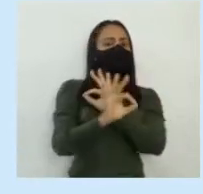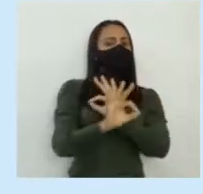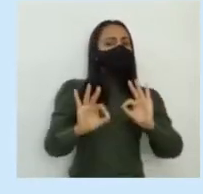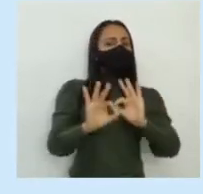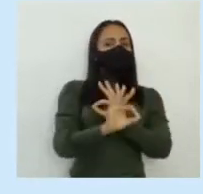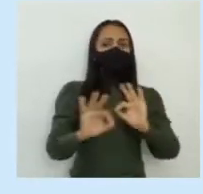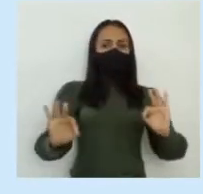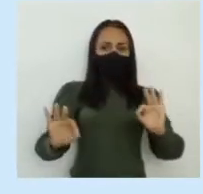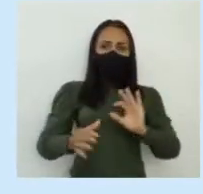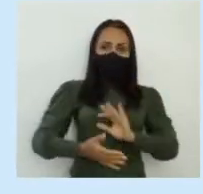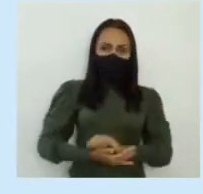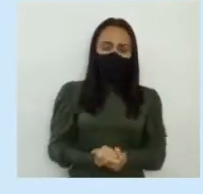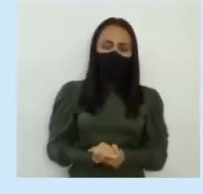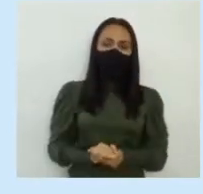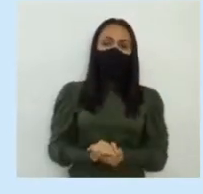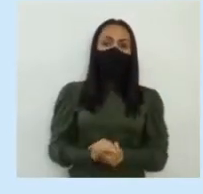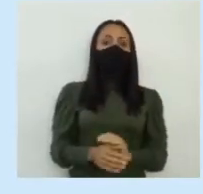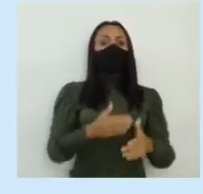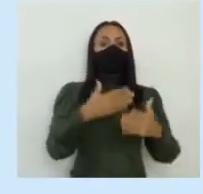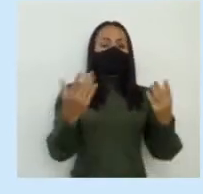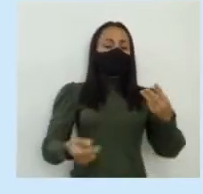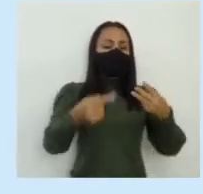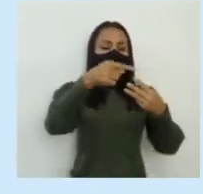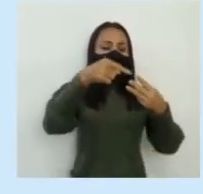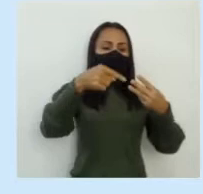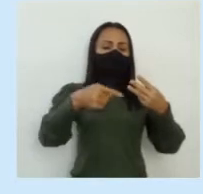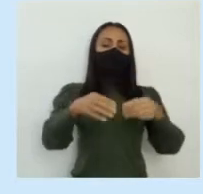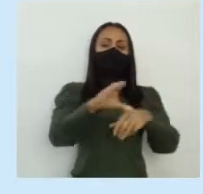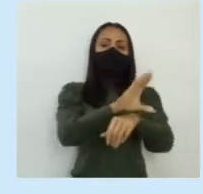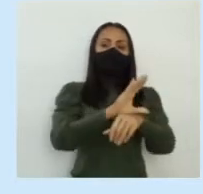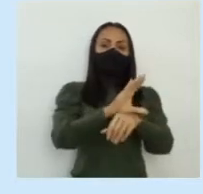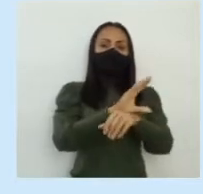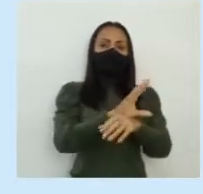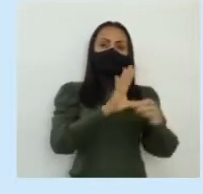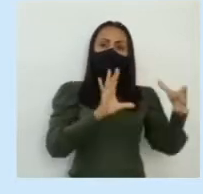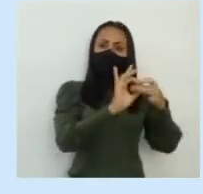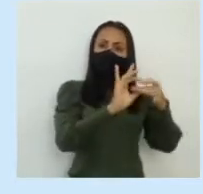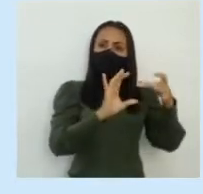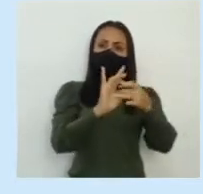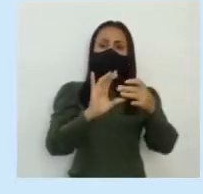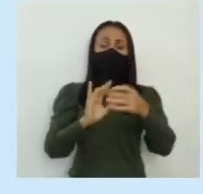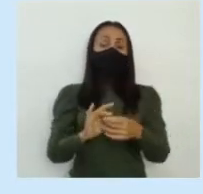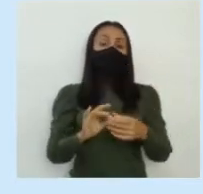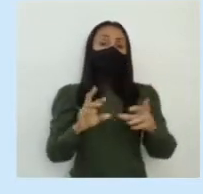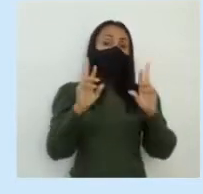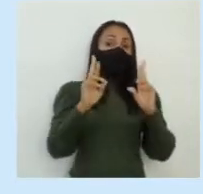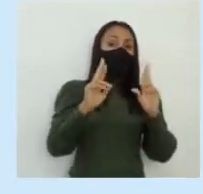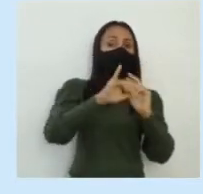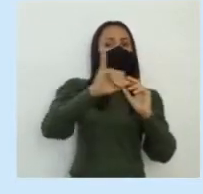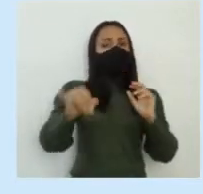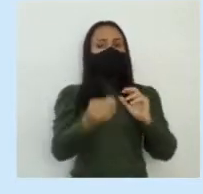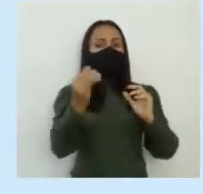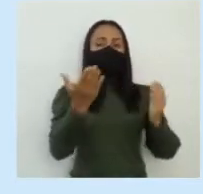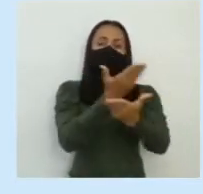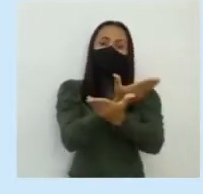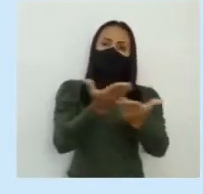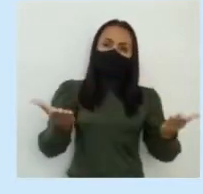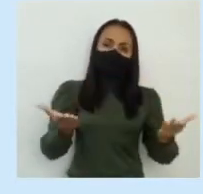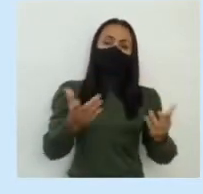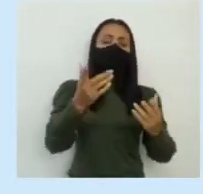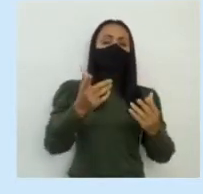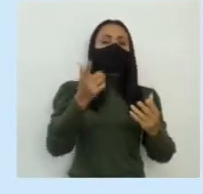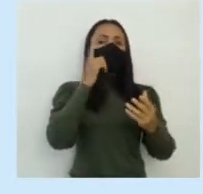comunicar eficazmente. Então essas 3 competências elas estão interligadas, eu espero que seja bastante proveitoso, que vocês estejam